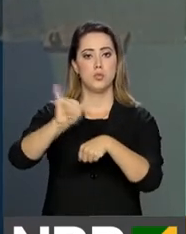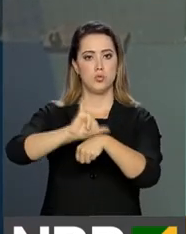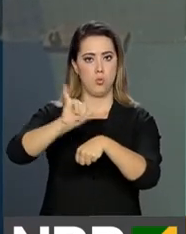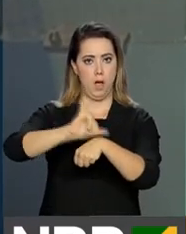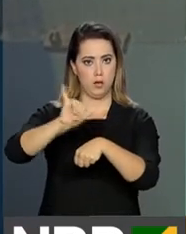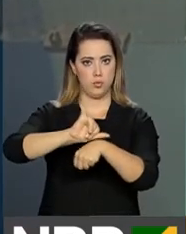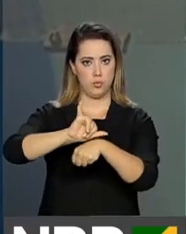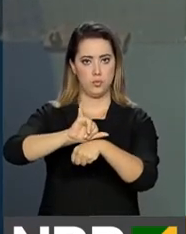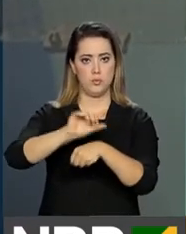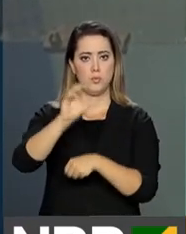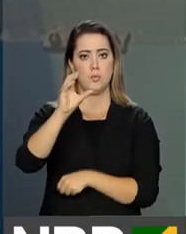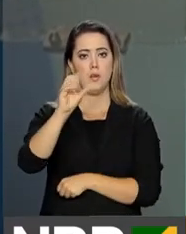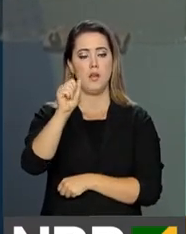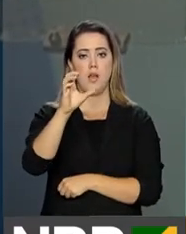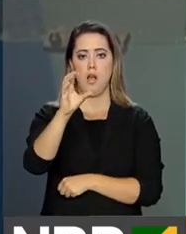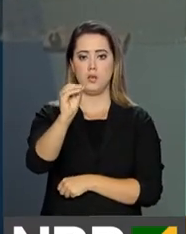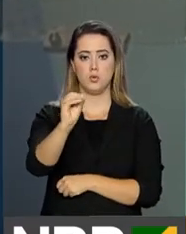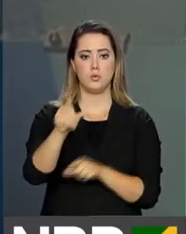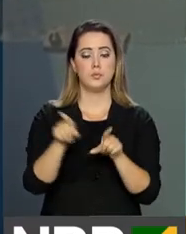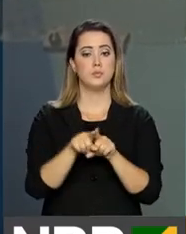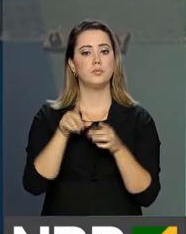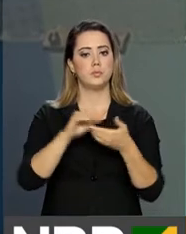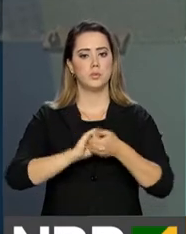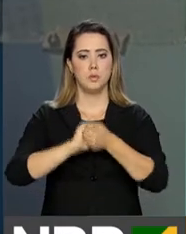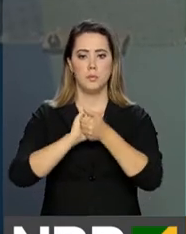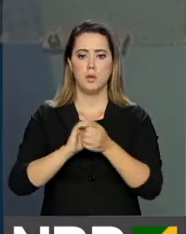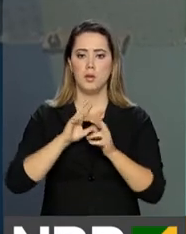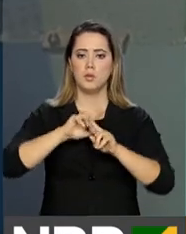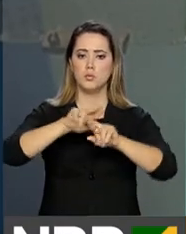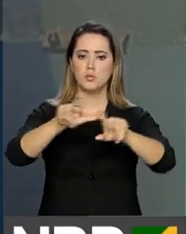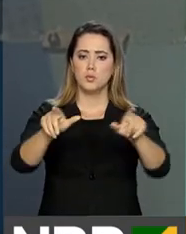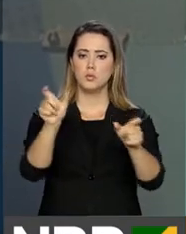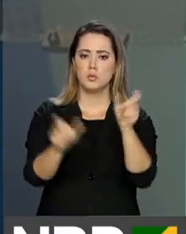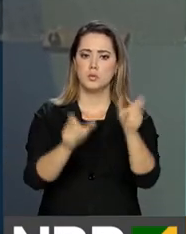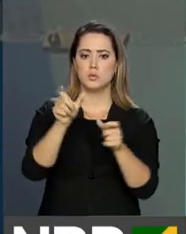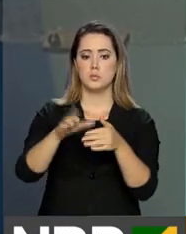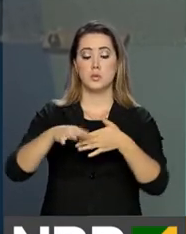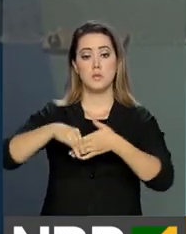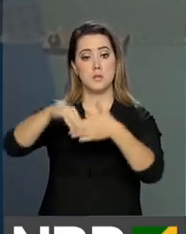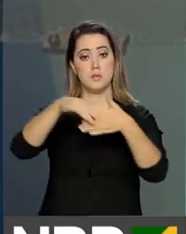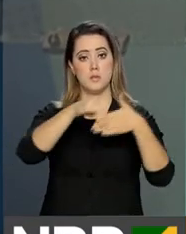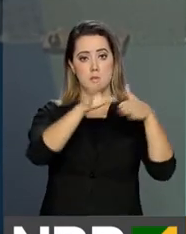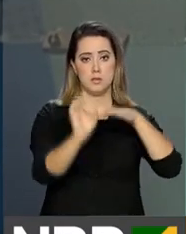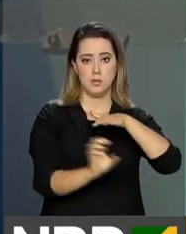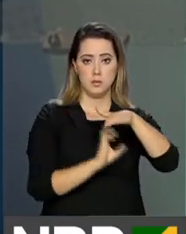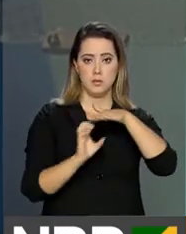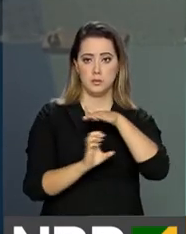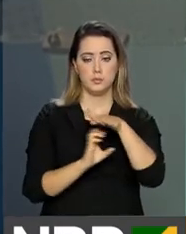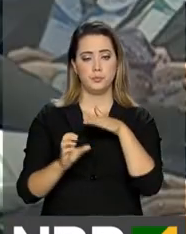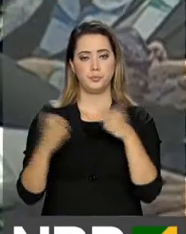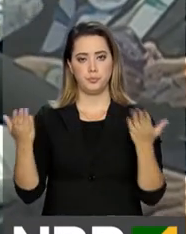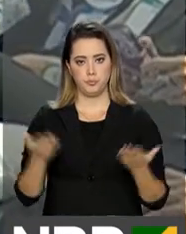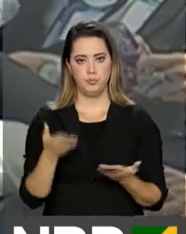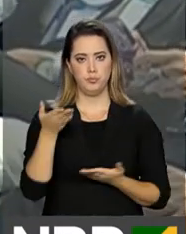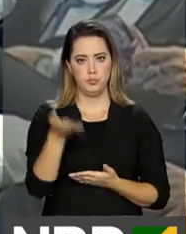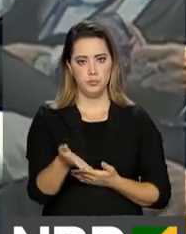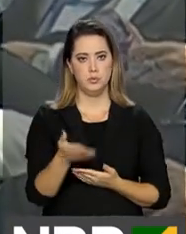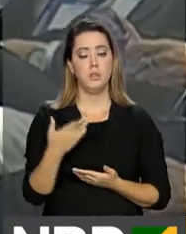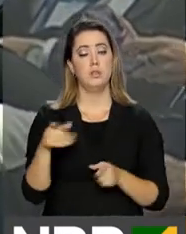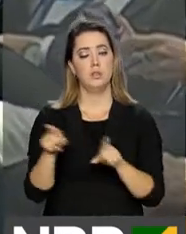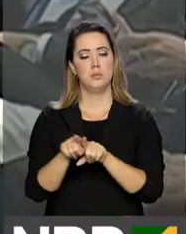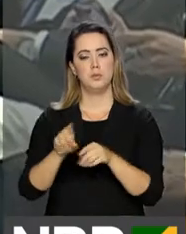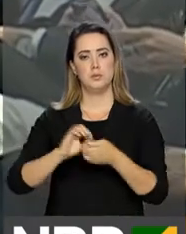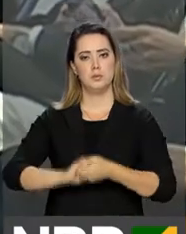liberdade de cumprimentar os demais dirigentes de todas as empresas associadas. Quero